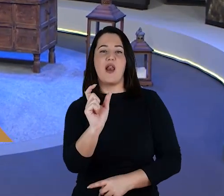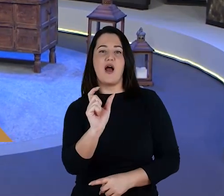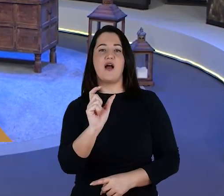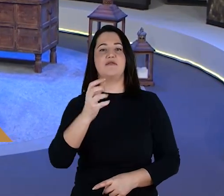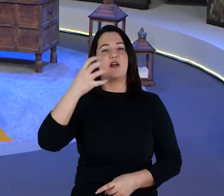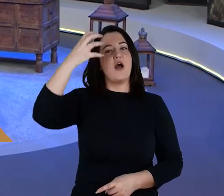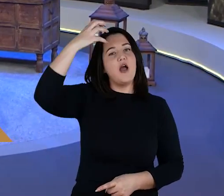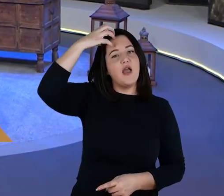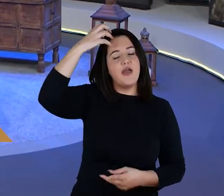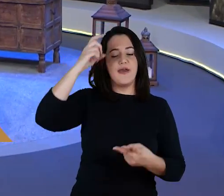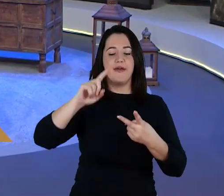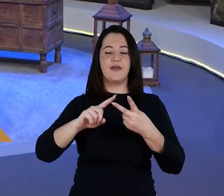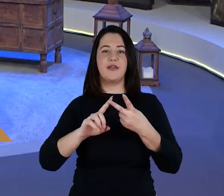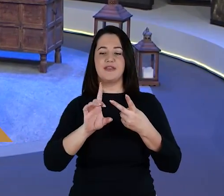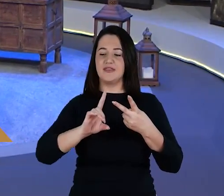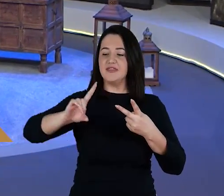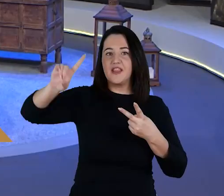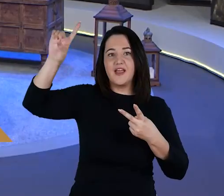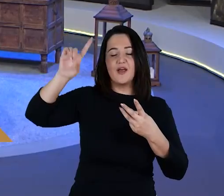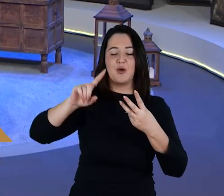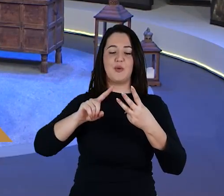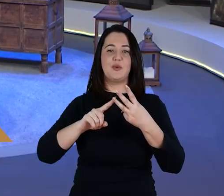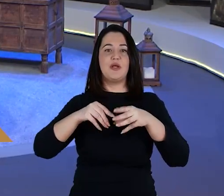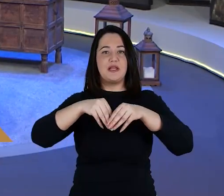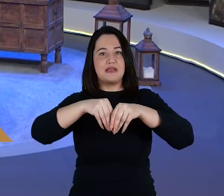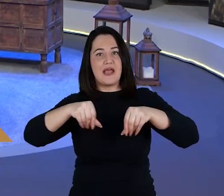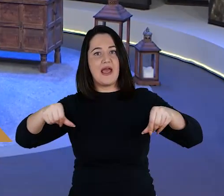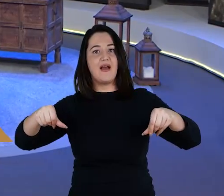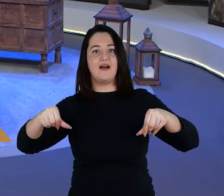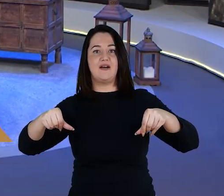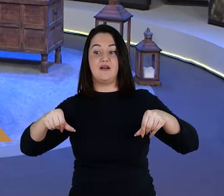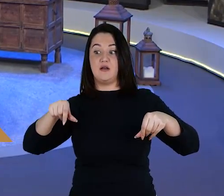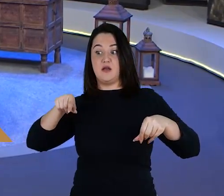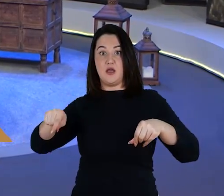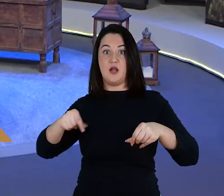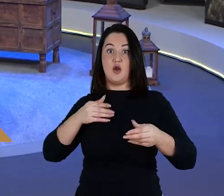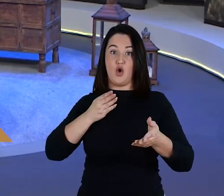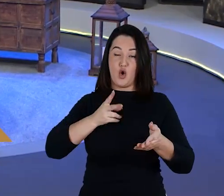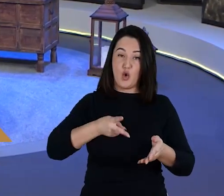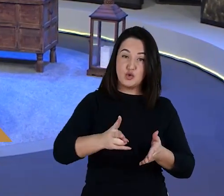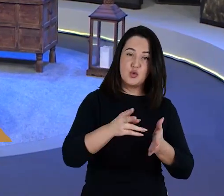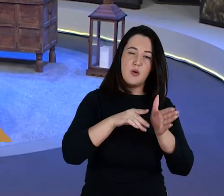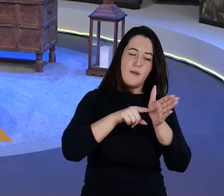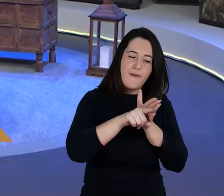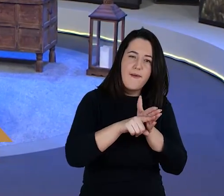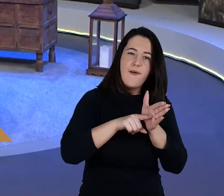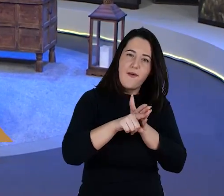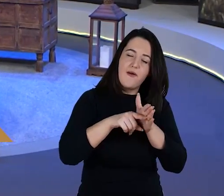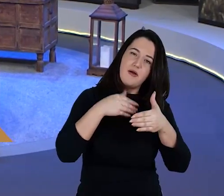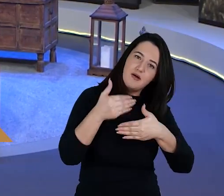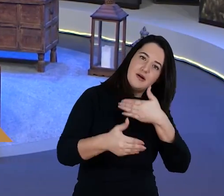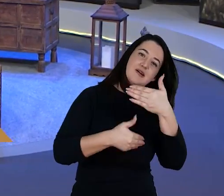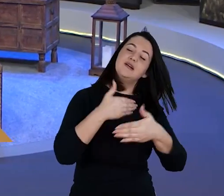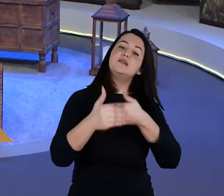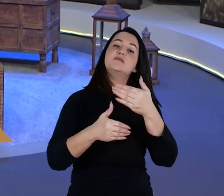e terra, que posteriormente, graças ao seu conhecimento, permitiu que os sinais